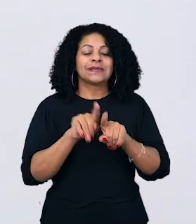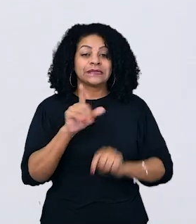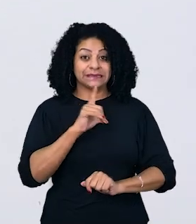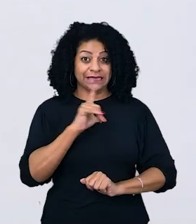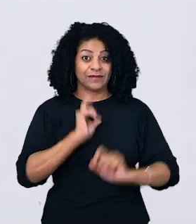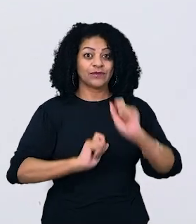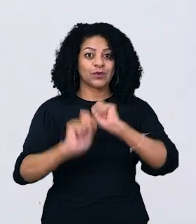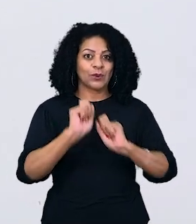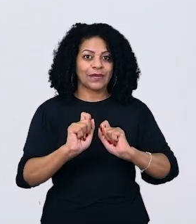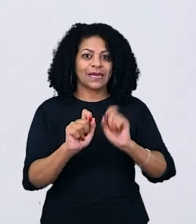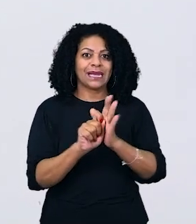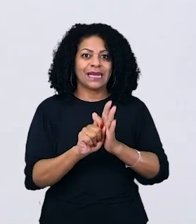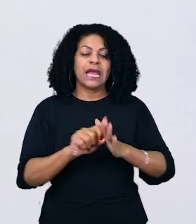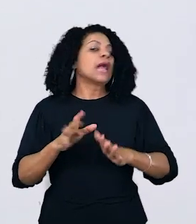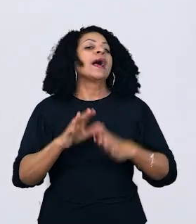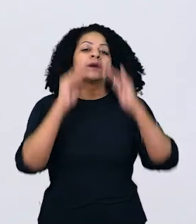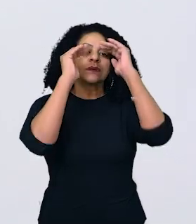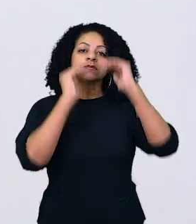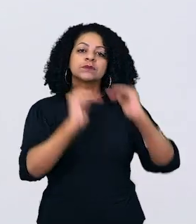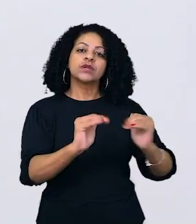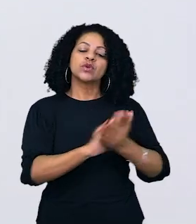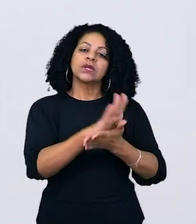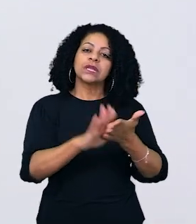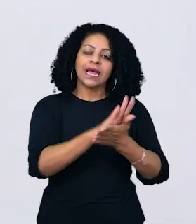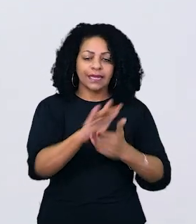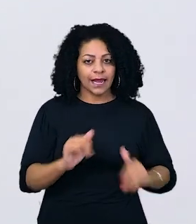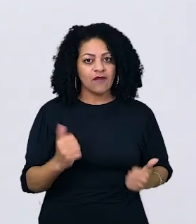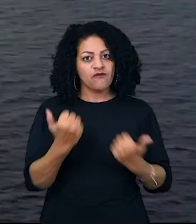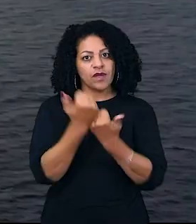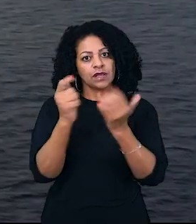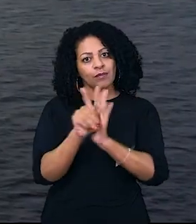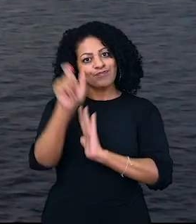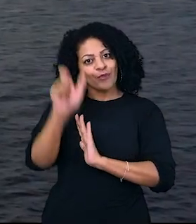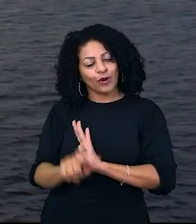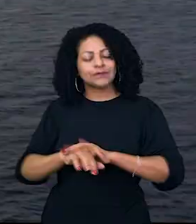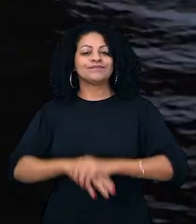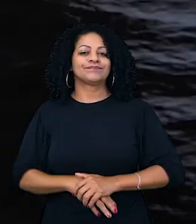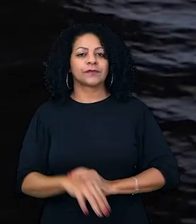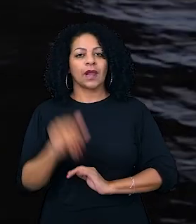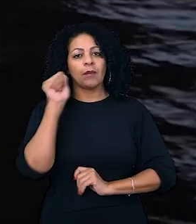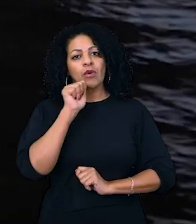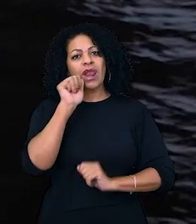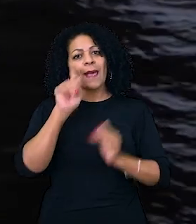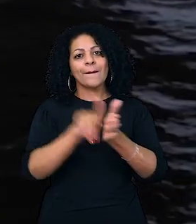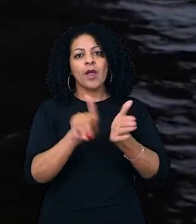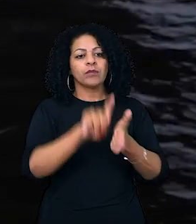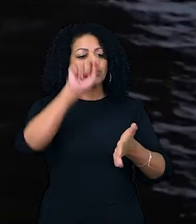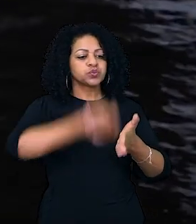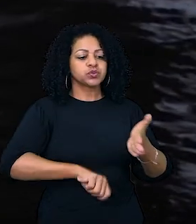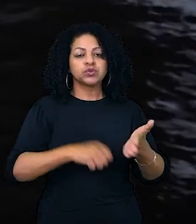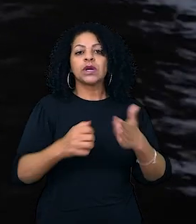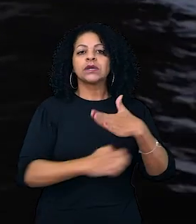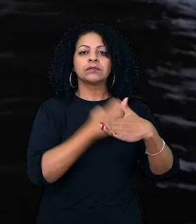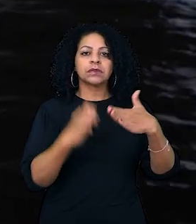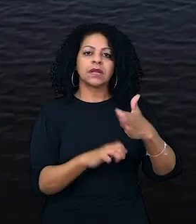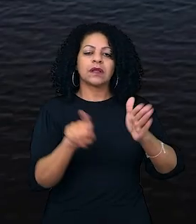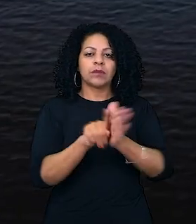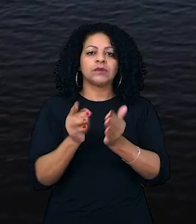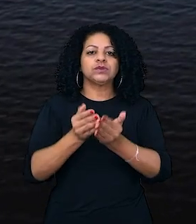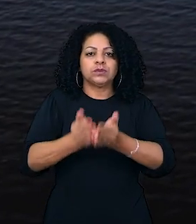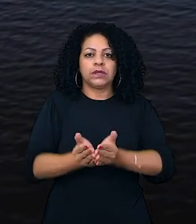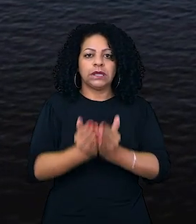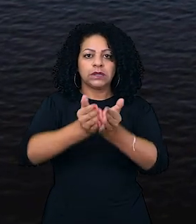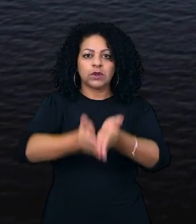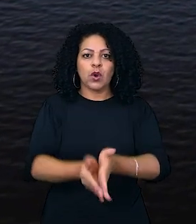houve cerceamento e desrespeito à ampla defesa da empregadora. A mulher foi contratada pela empresa de cruzeiros